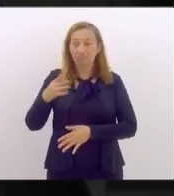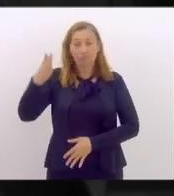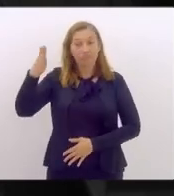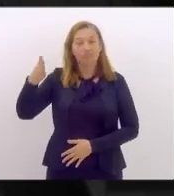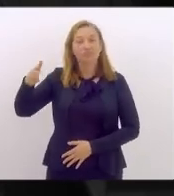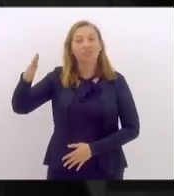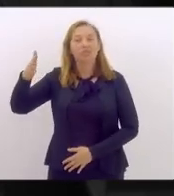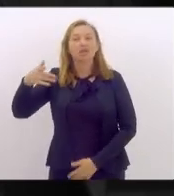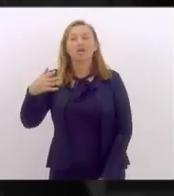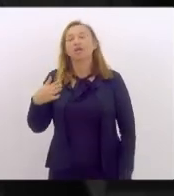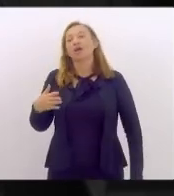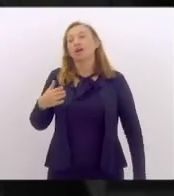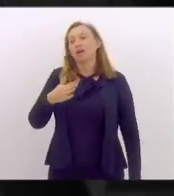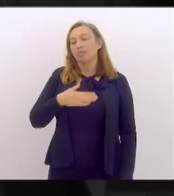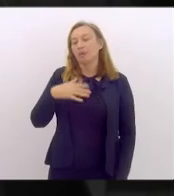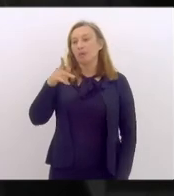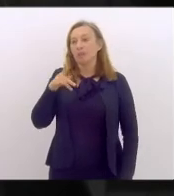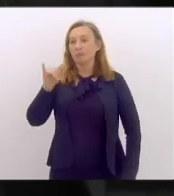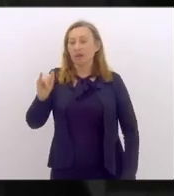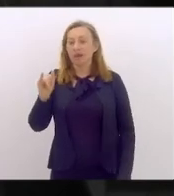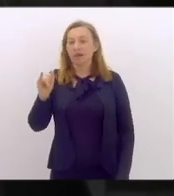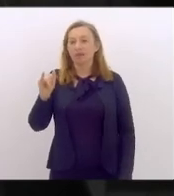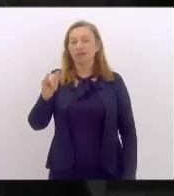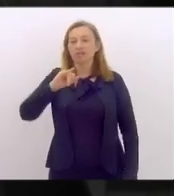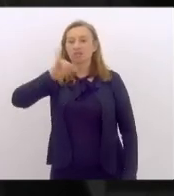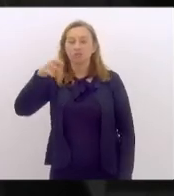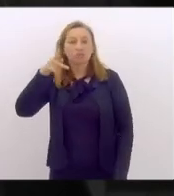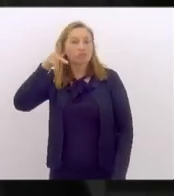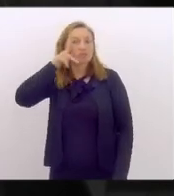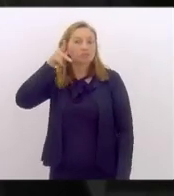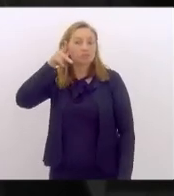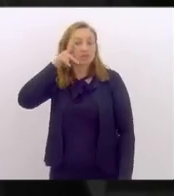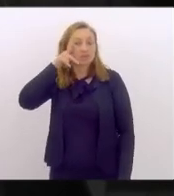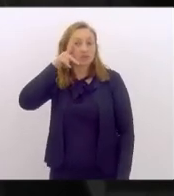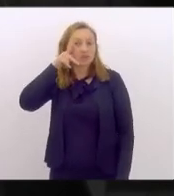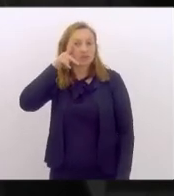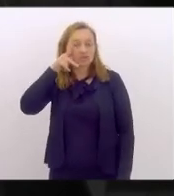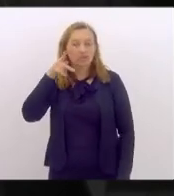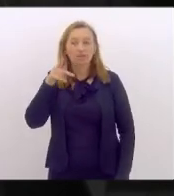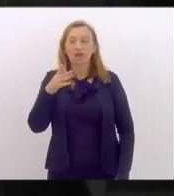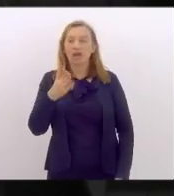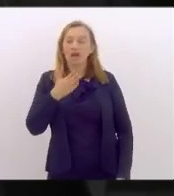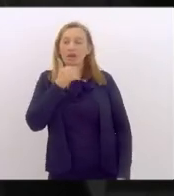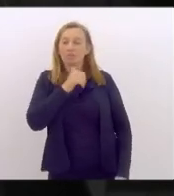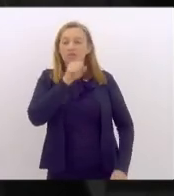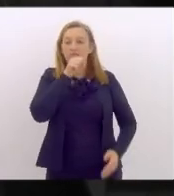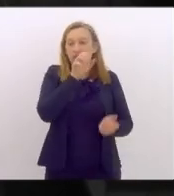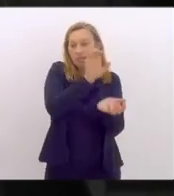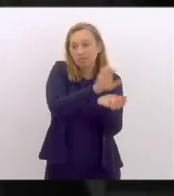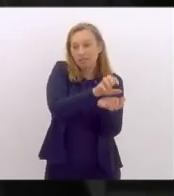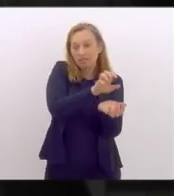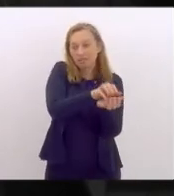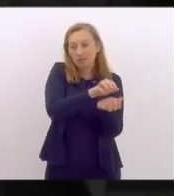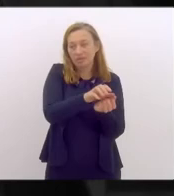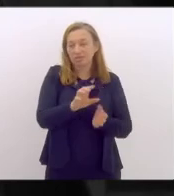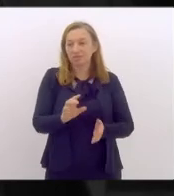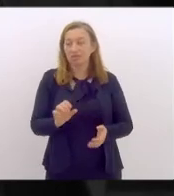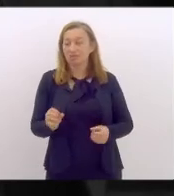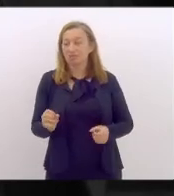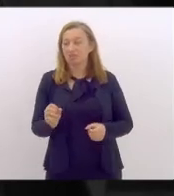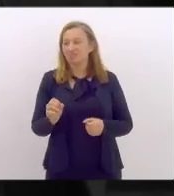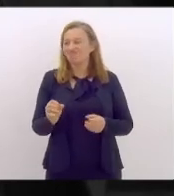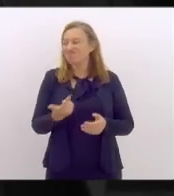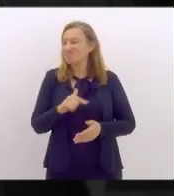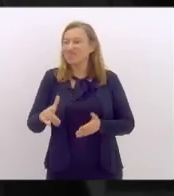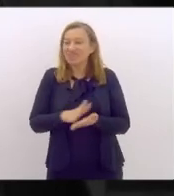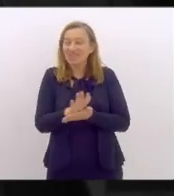é uma em Pernambucana de Paudalho perto do Recife vieram para cá sem nada sem conhecer ninguém traziam apenas da bagagem meu irmão mais